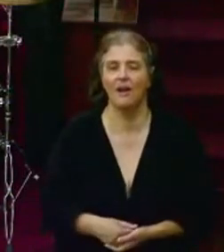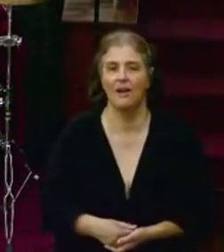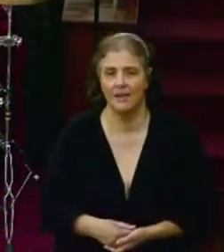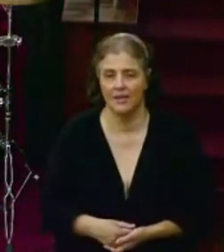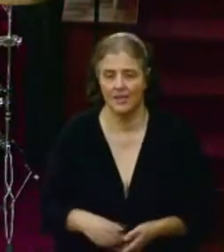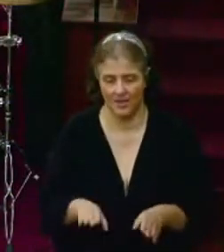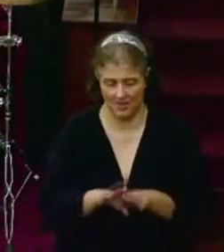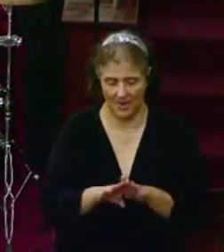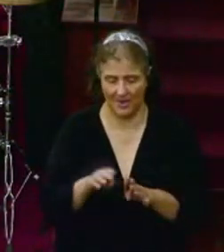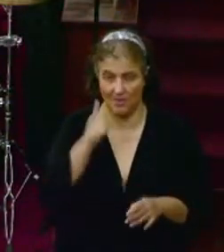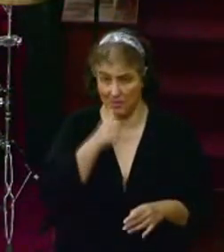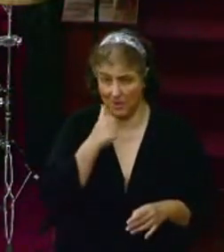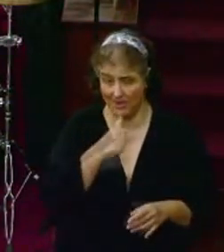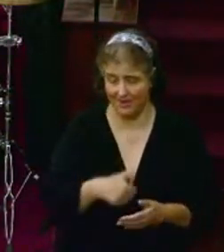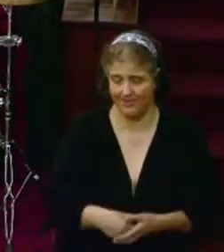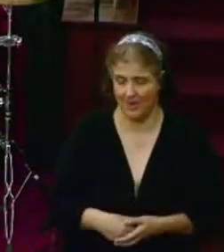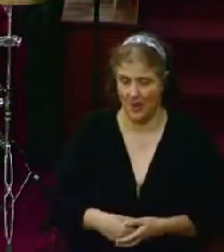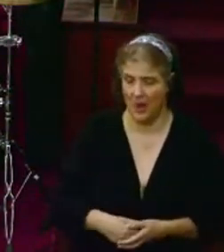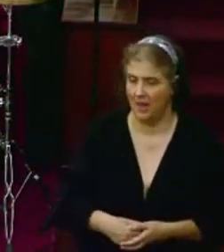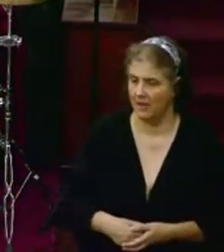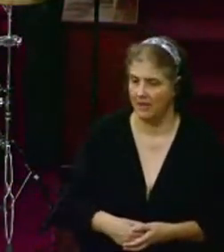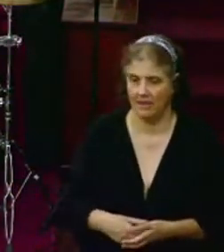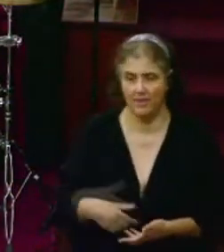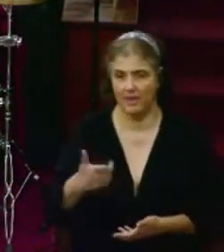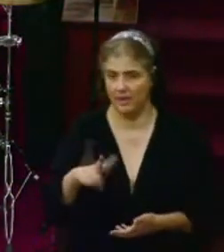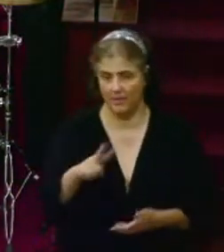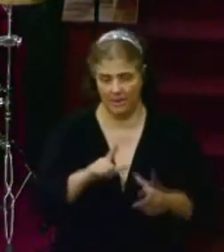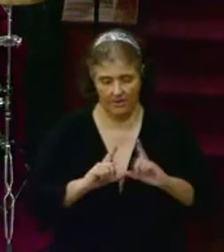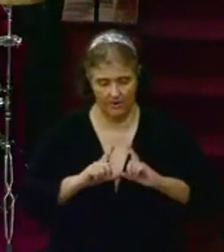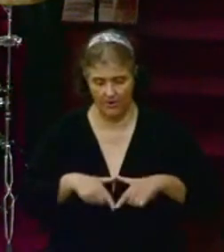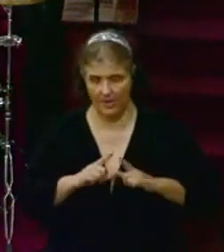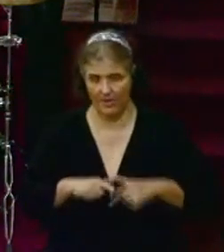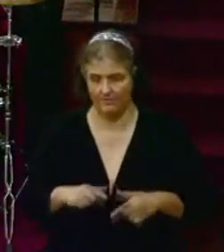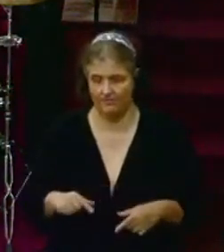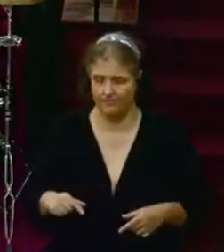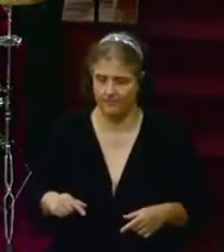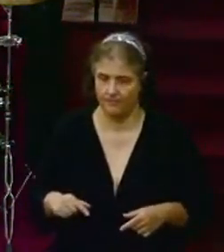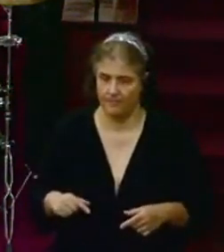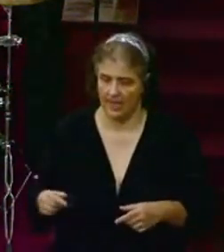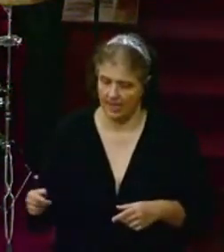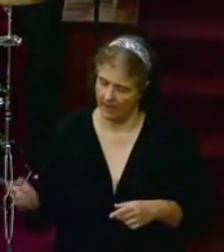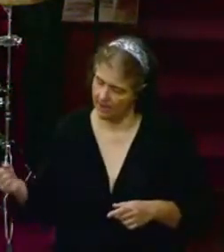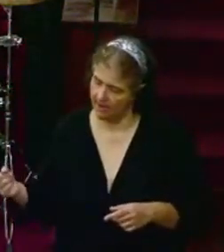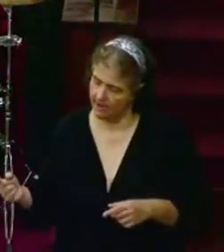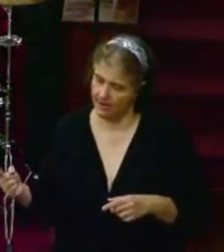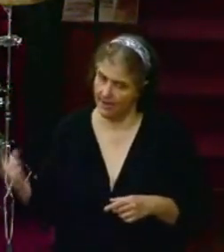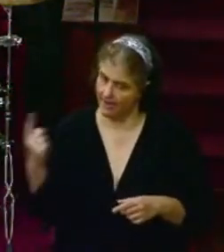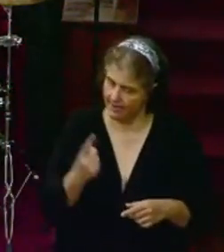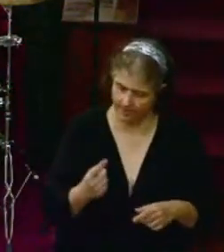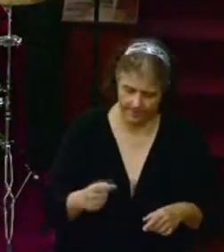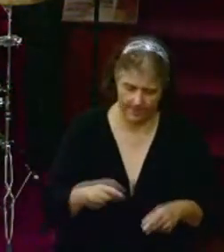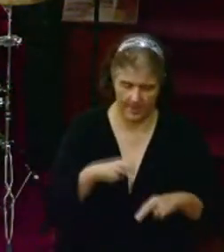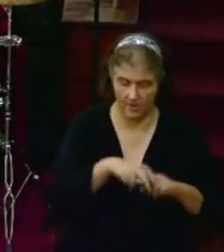também enferma, ela entra num lugar onde Jesus está tomando uma refeição, e ela começa a implorar por Jesus, para que Jesus